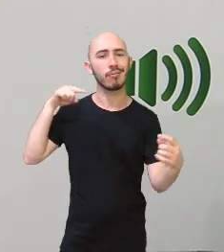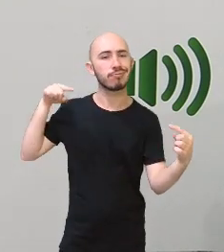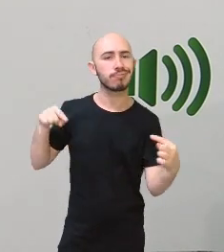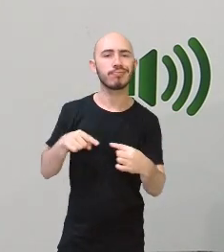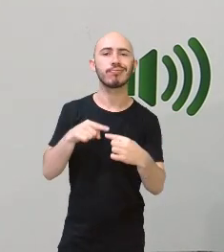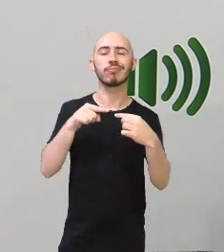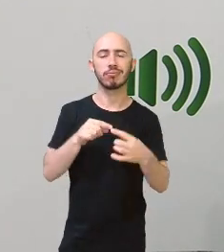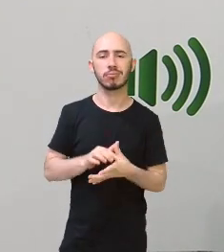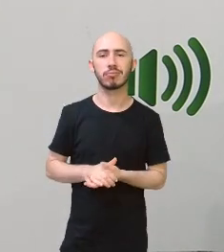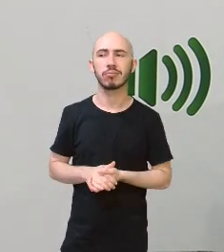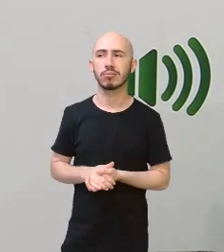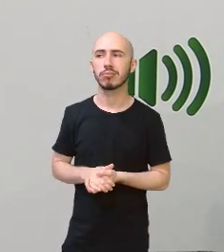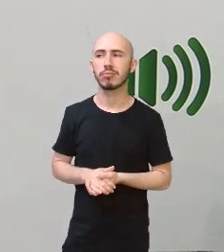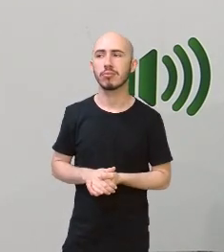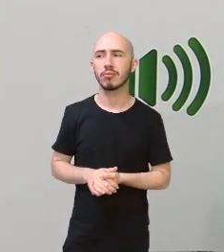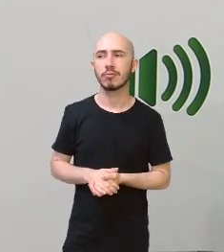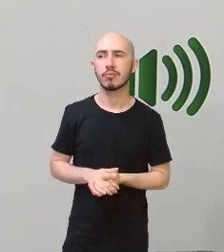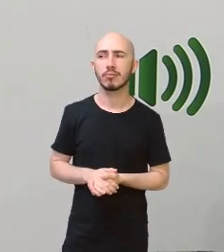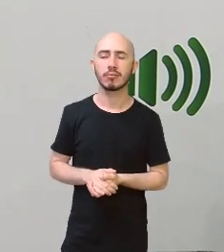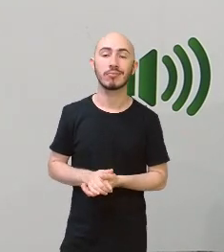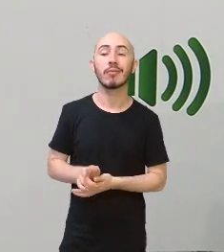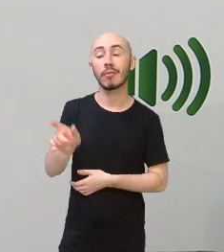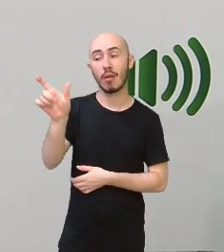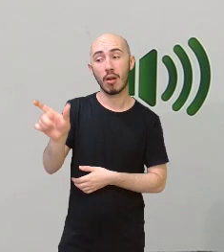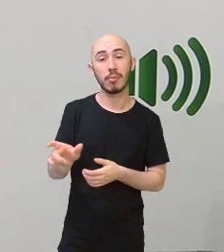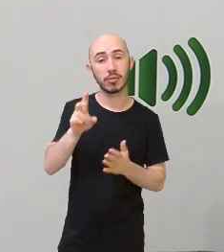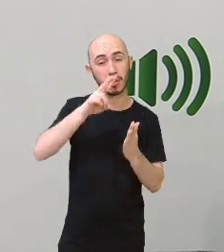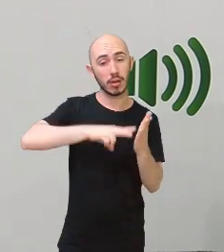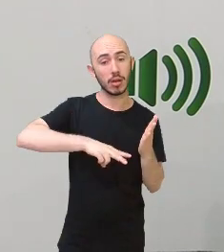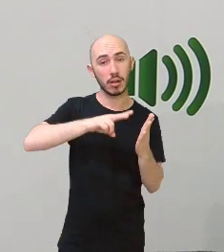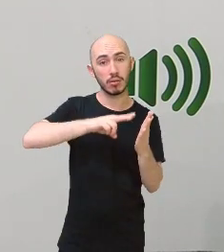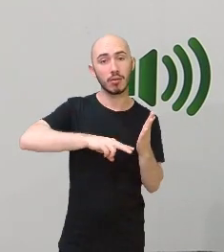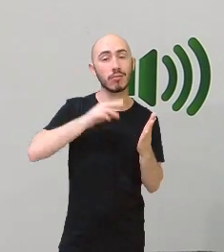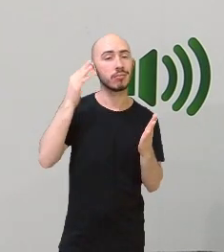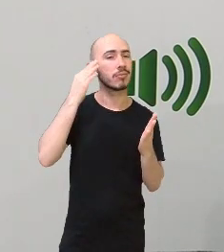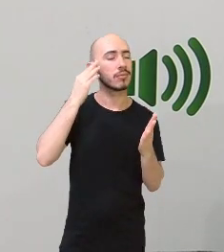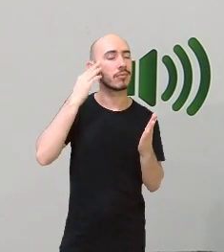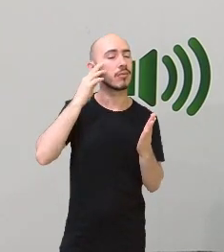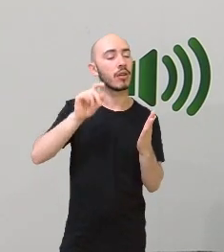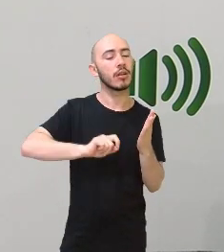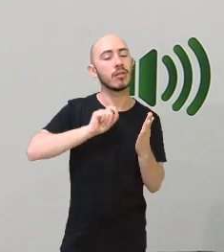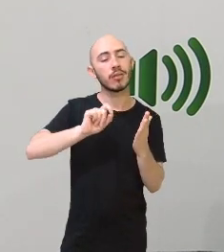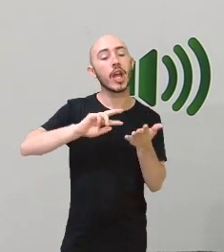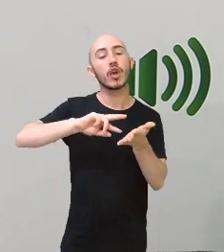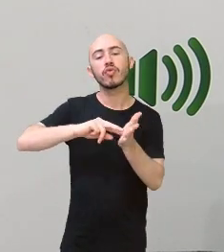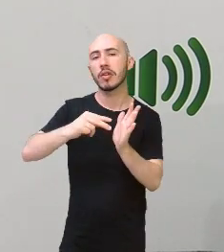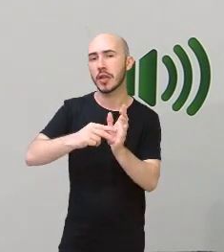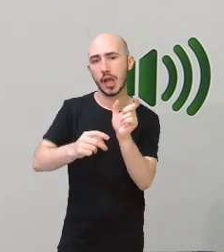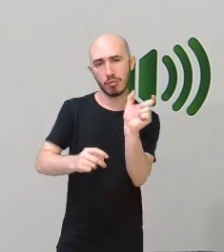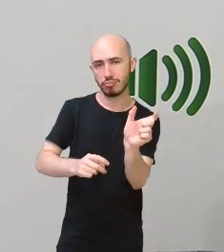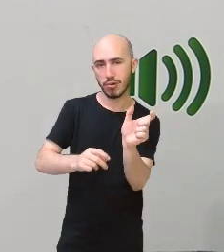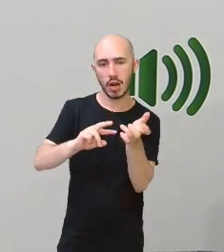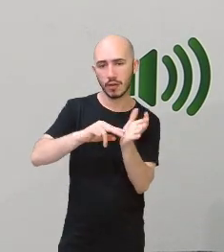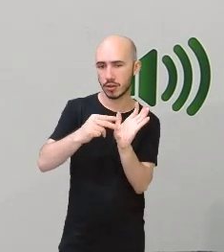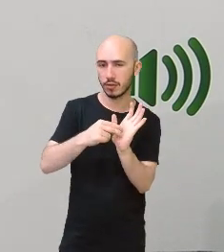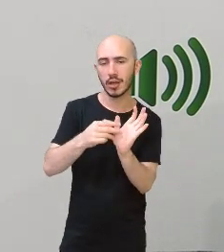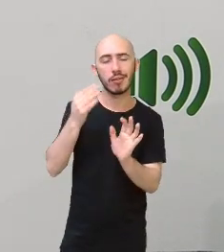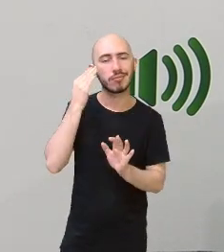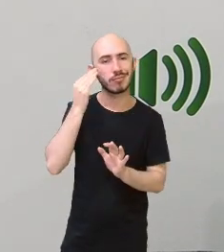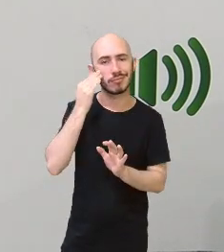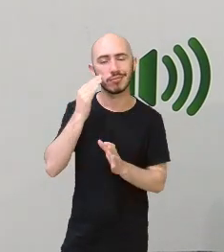né, o leitor, que informa ao leitor sobre o significado de uma